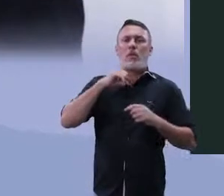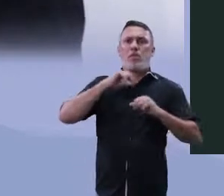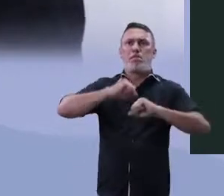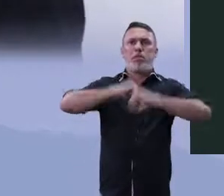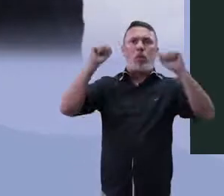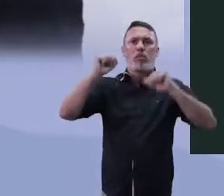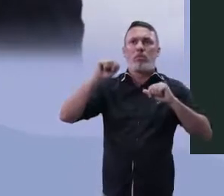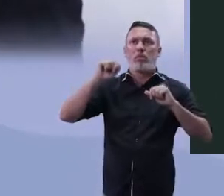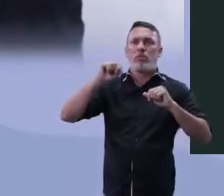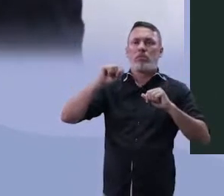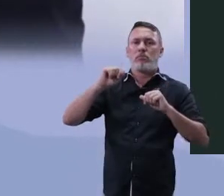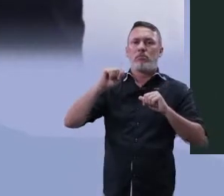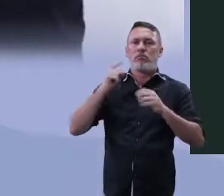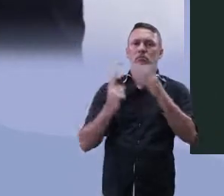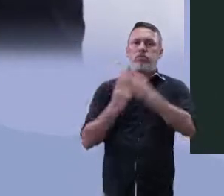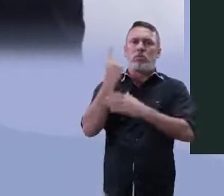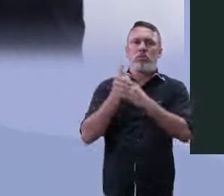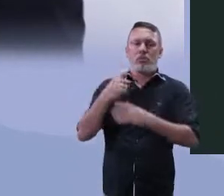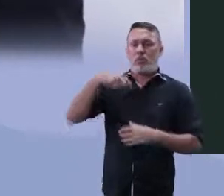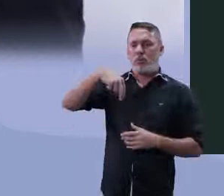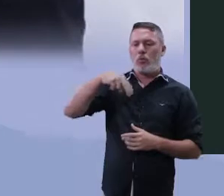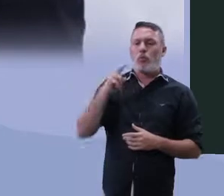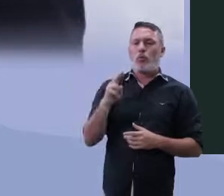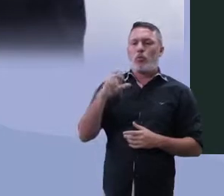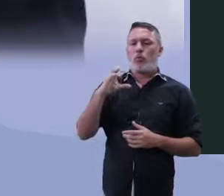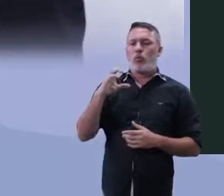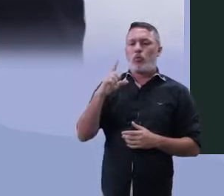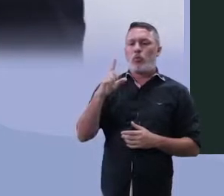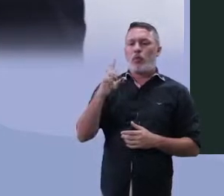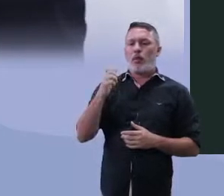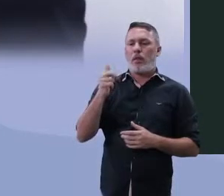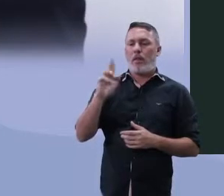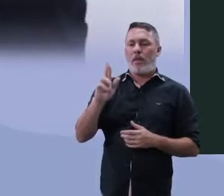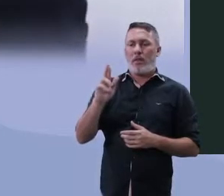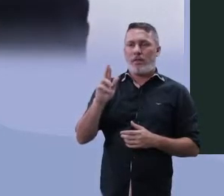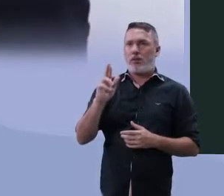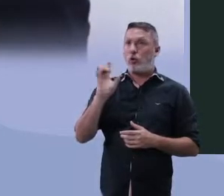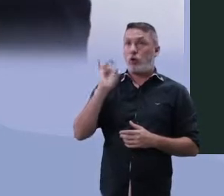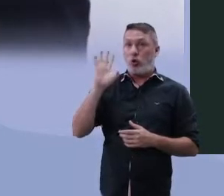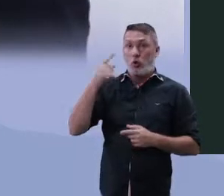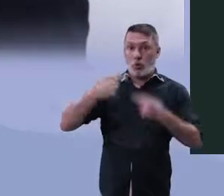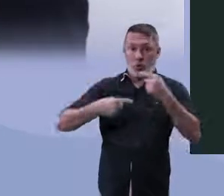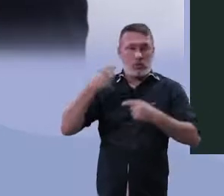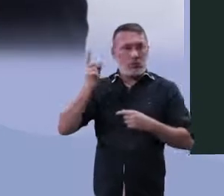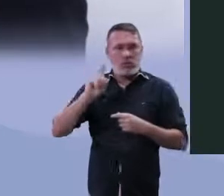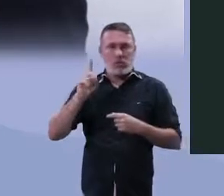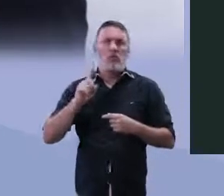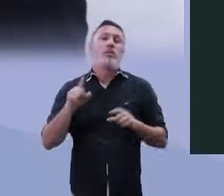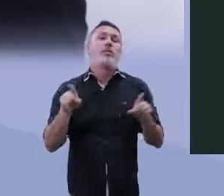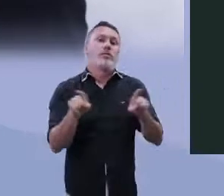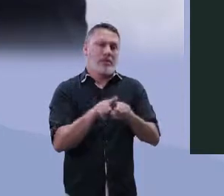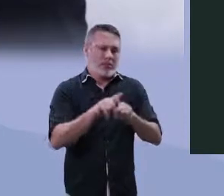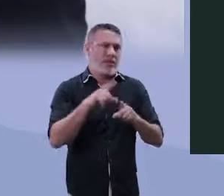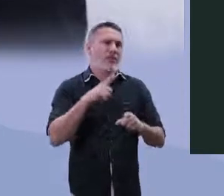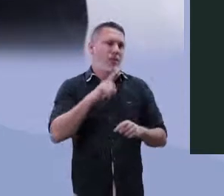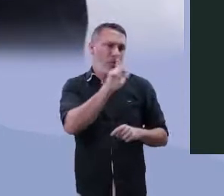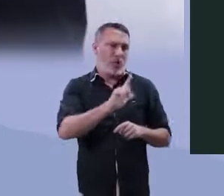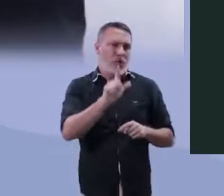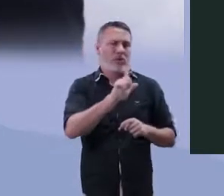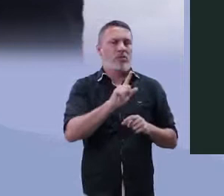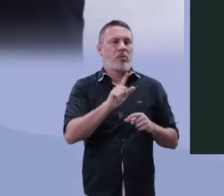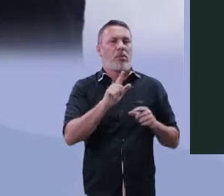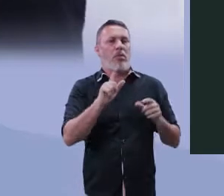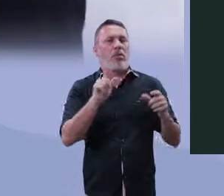energia nuclear, tornada, nesse caso, uma arma, né? E, obviamente, a degradação